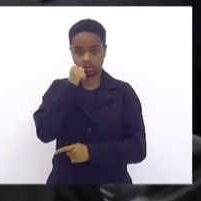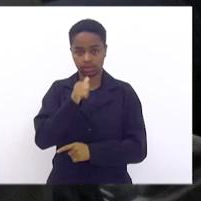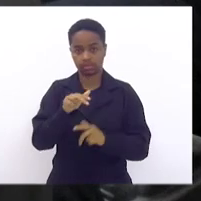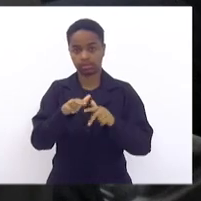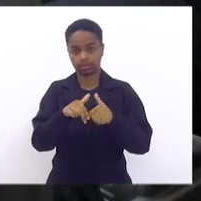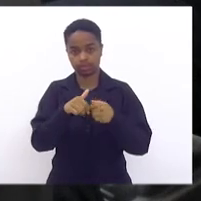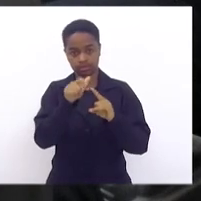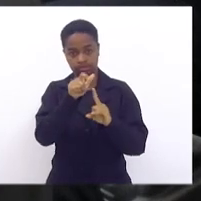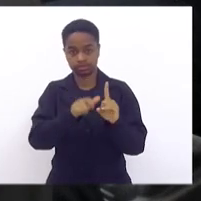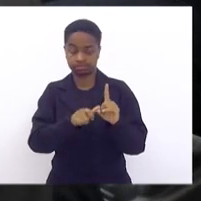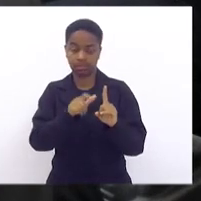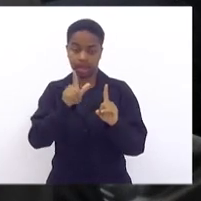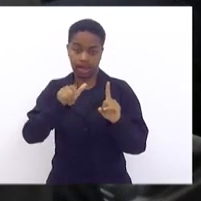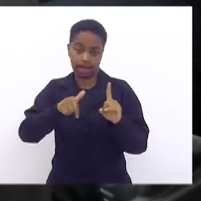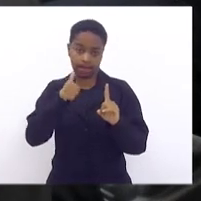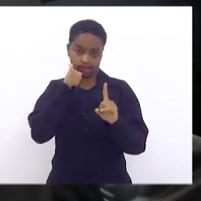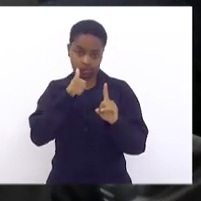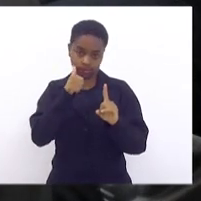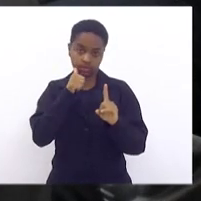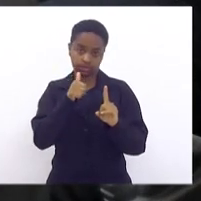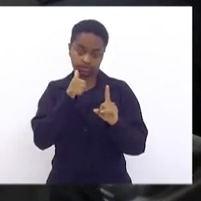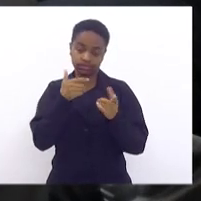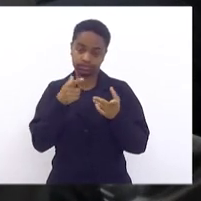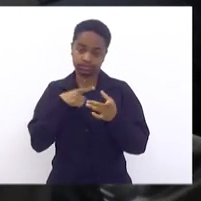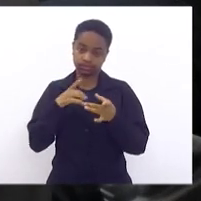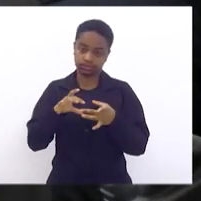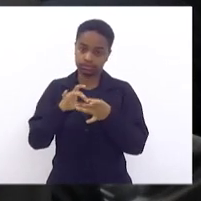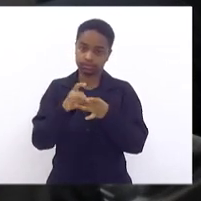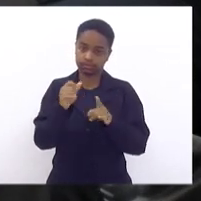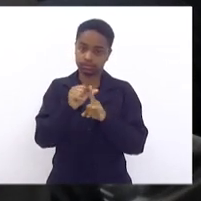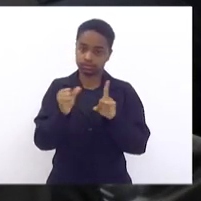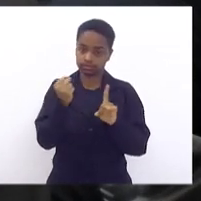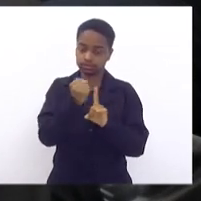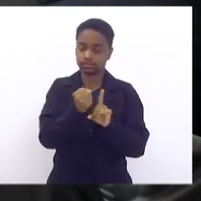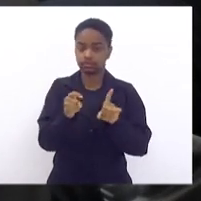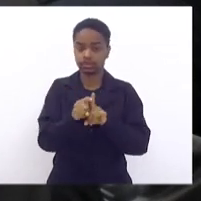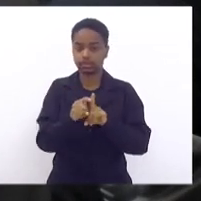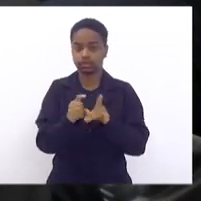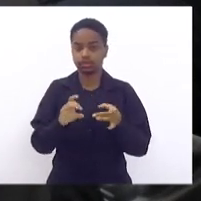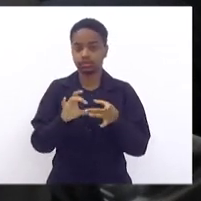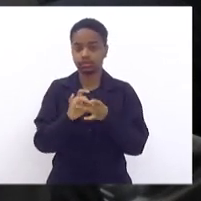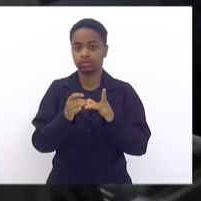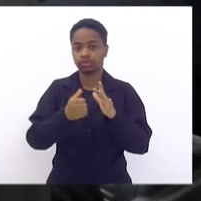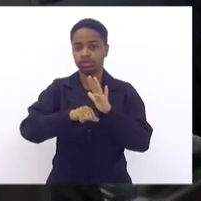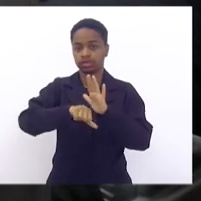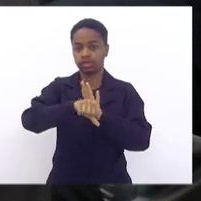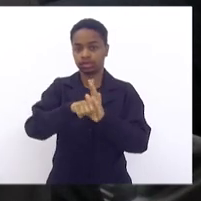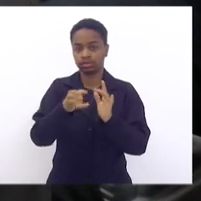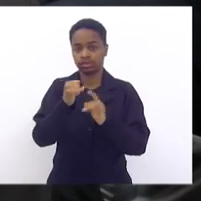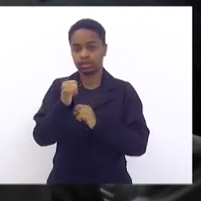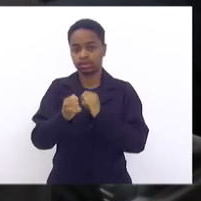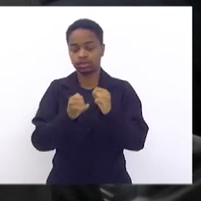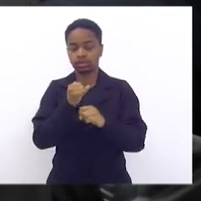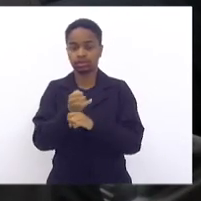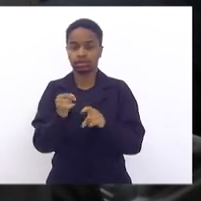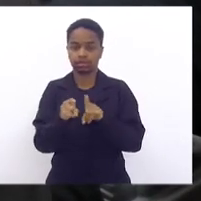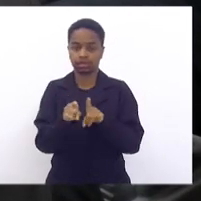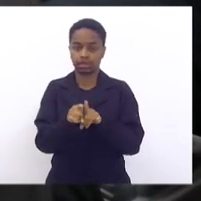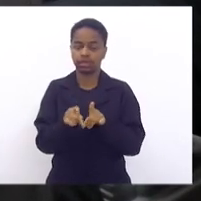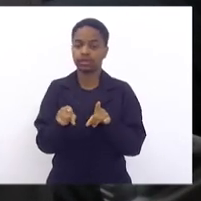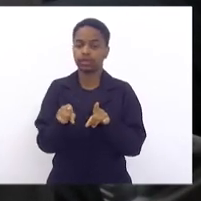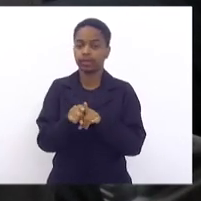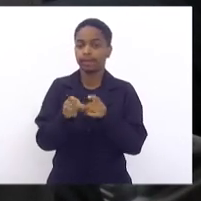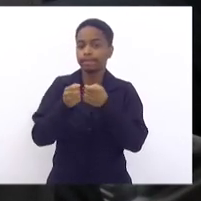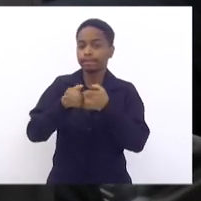dela ser mulher. Isso está no feminicídio, assim como está nesses crimes cibernéticos também. É uma violação de direitos